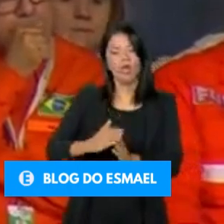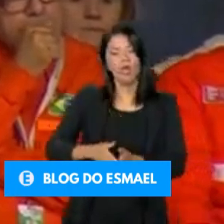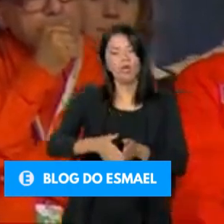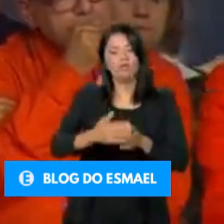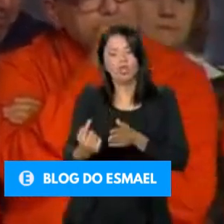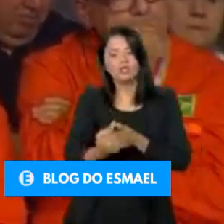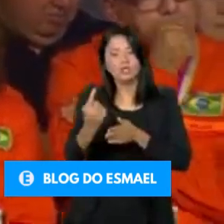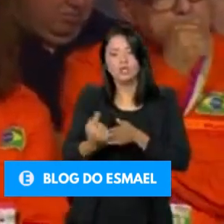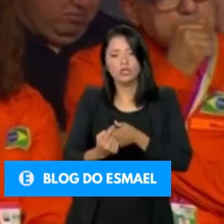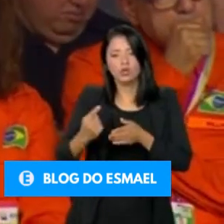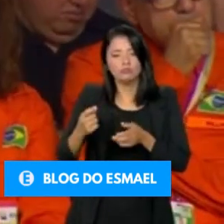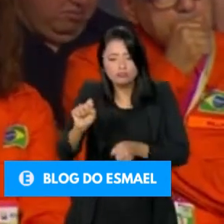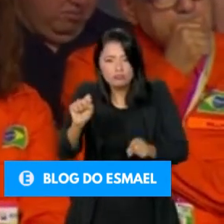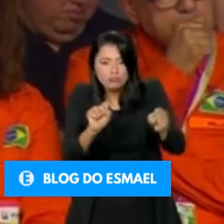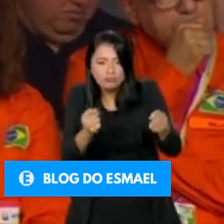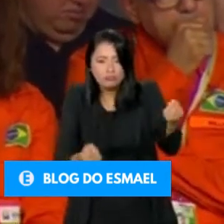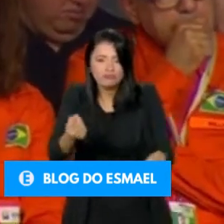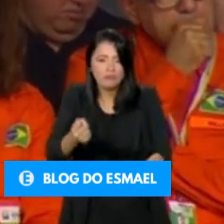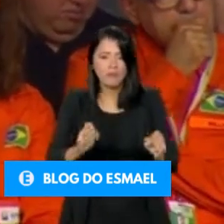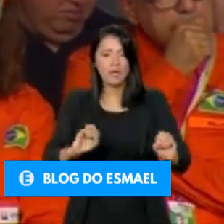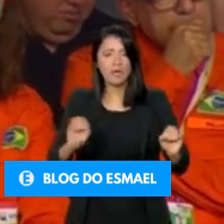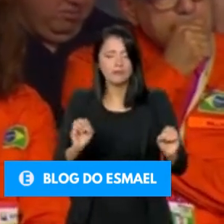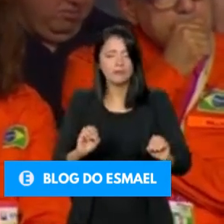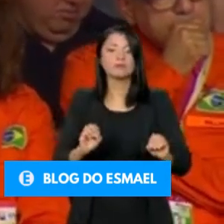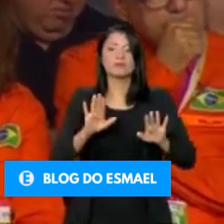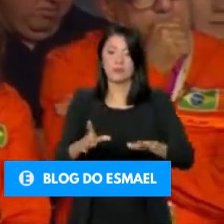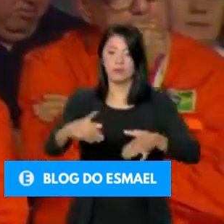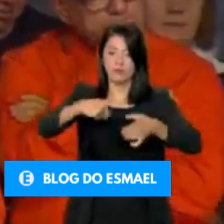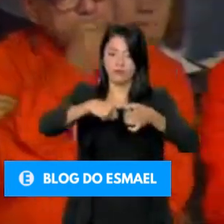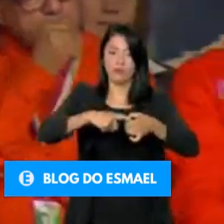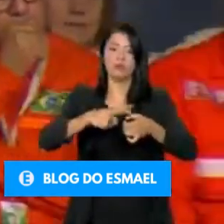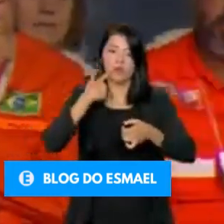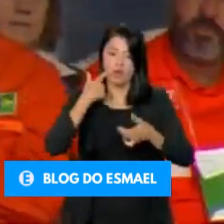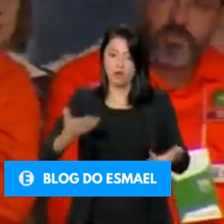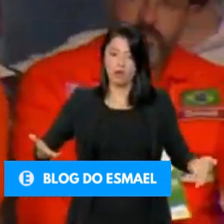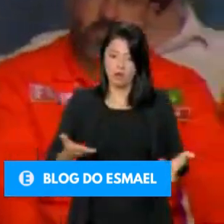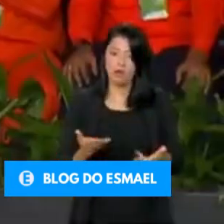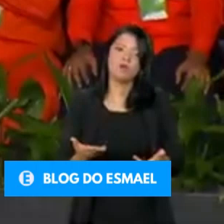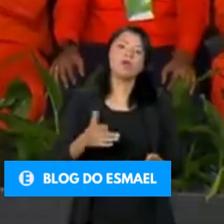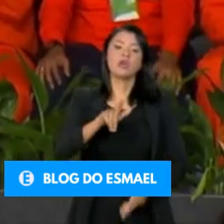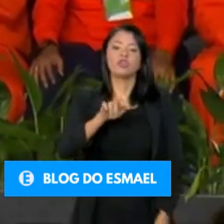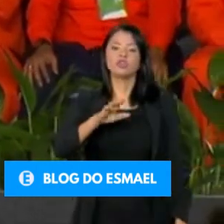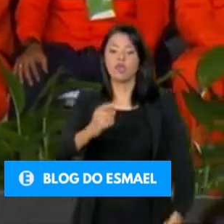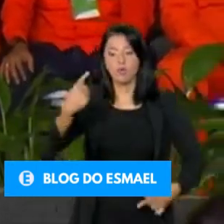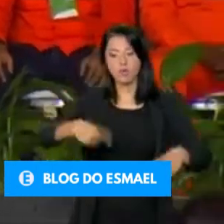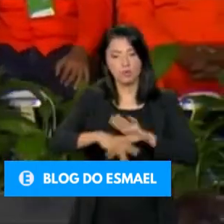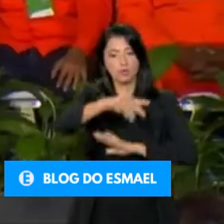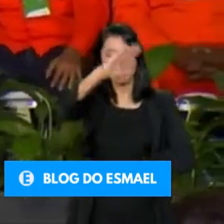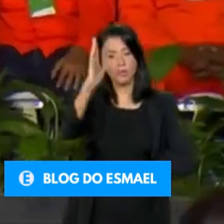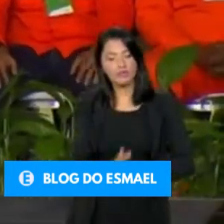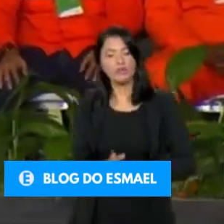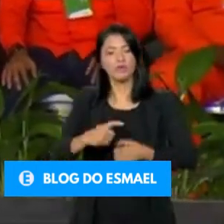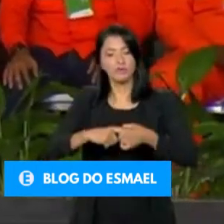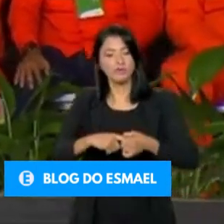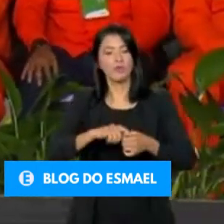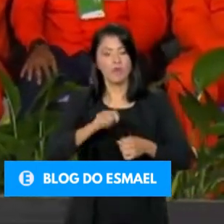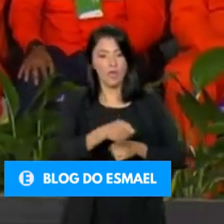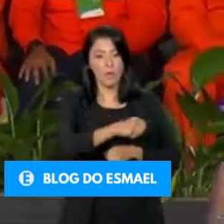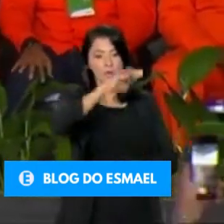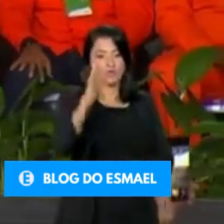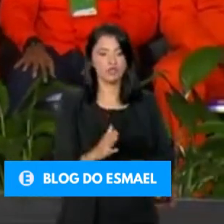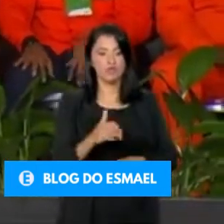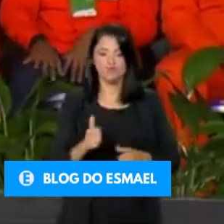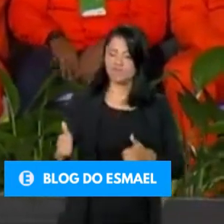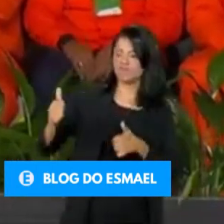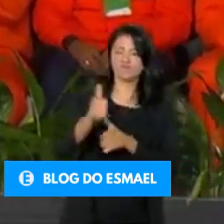bem, nós voltamos. Recuperamos a geopolítica brasileira, transformando o Brasil num protagonista internacional.